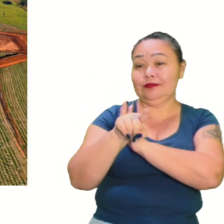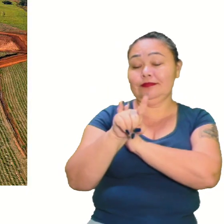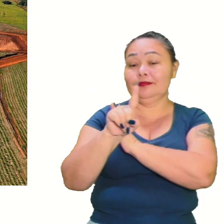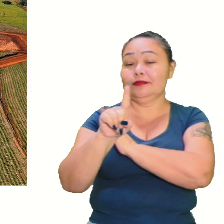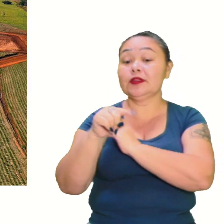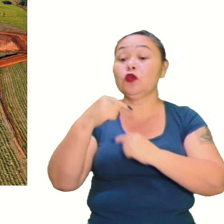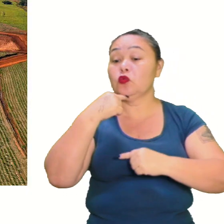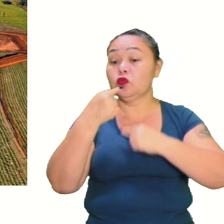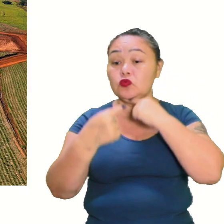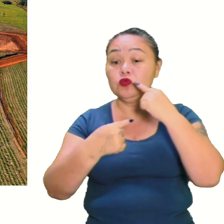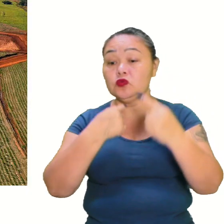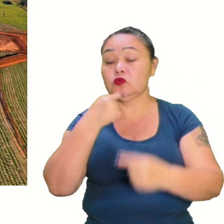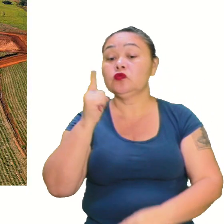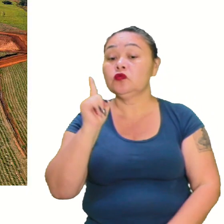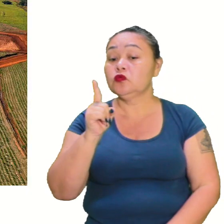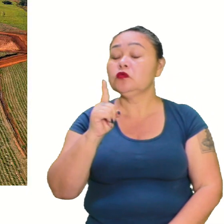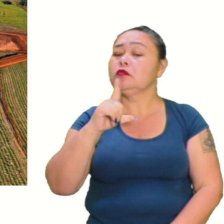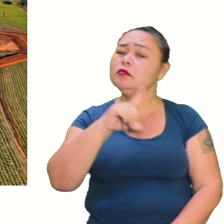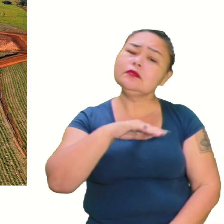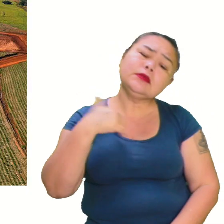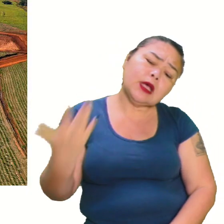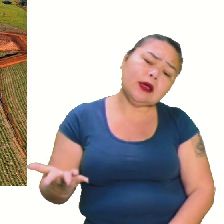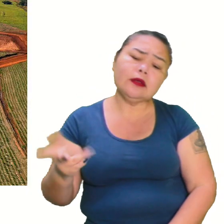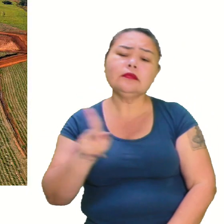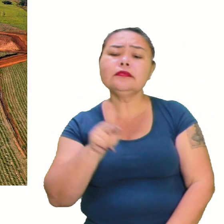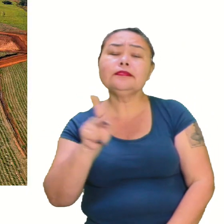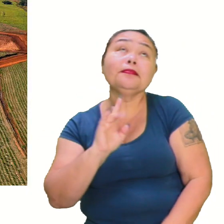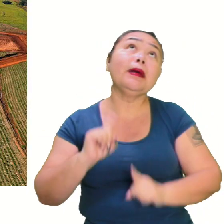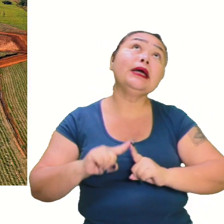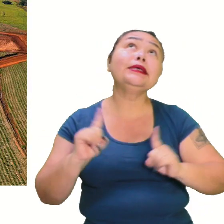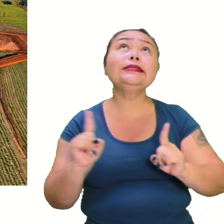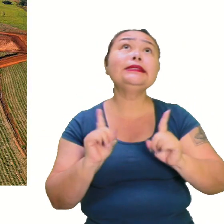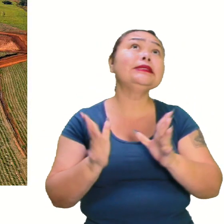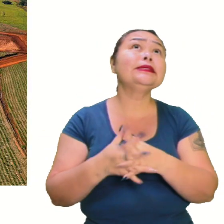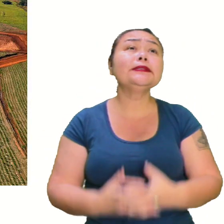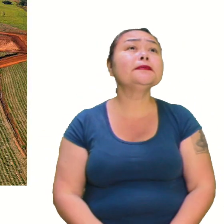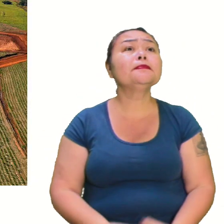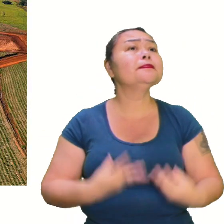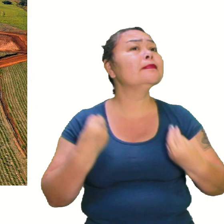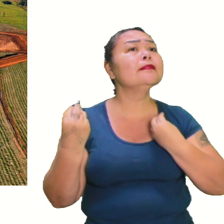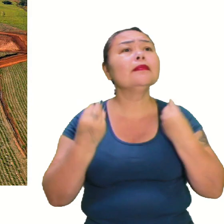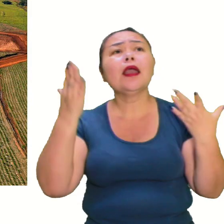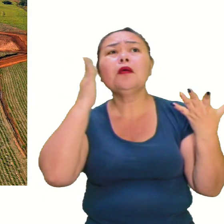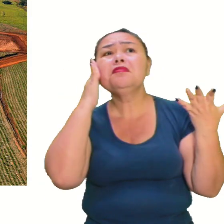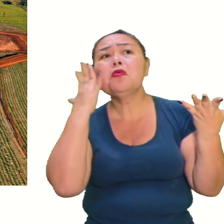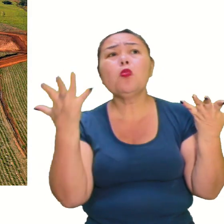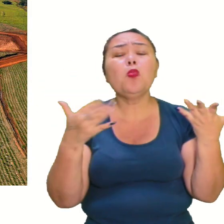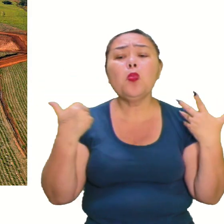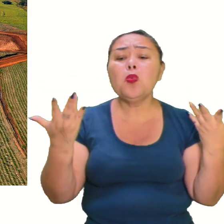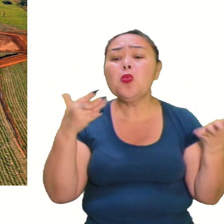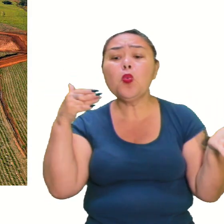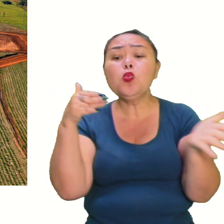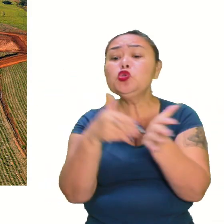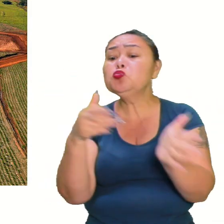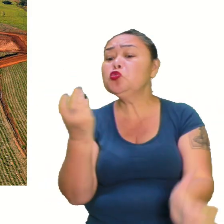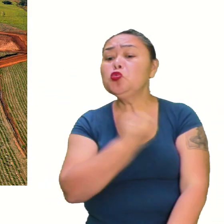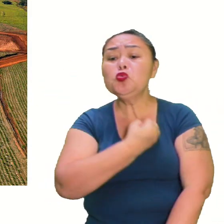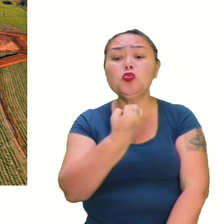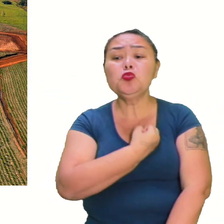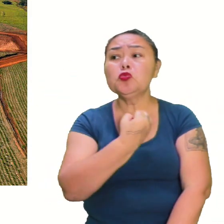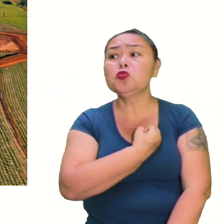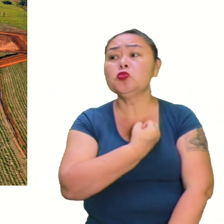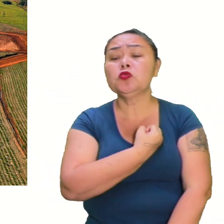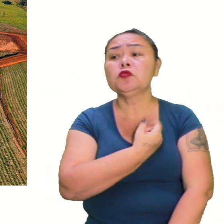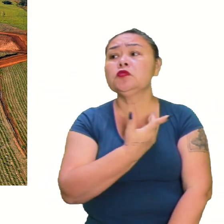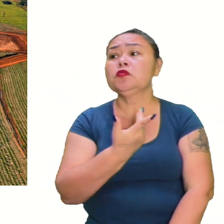uma questão de dúvida para eles. Tá, professor, mas e como que eu vou saber qual que é o último número? Vamos